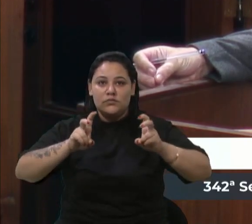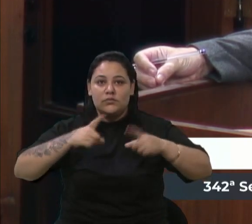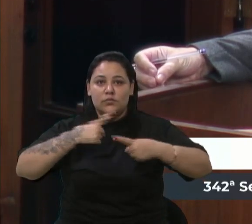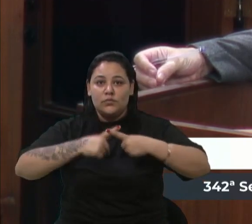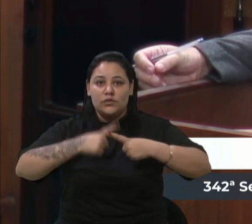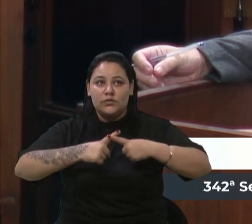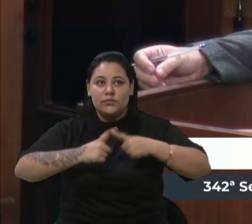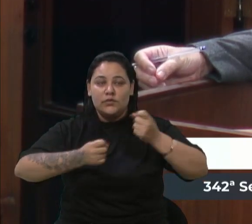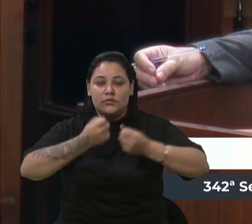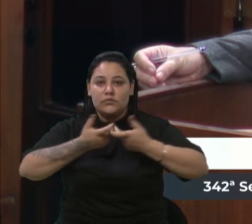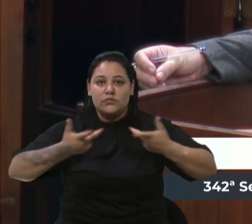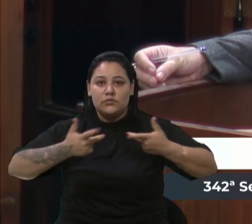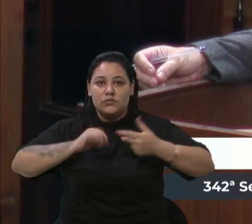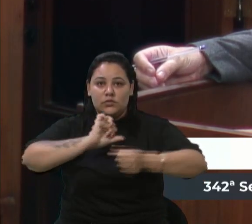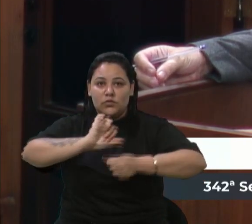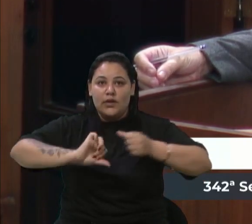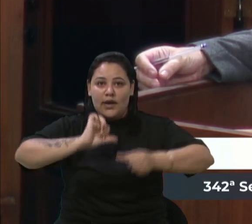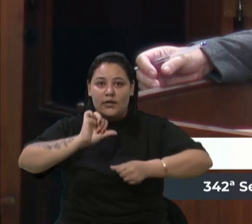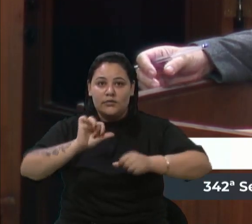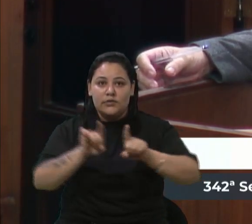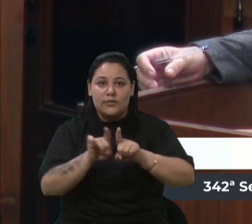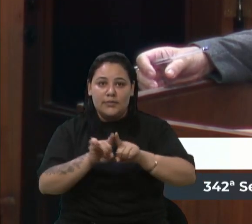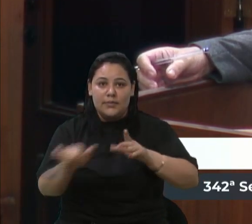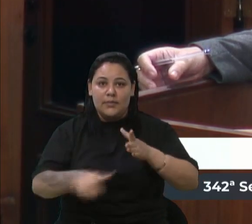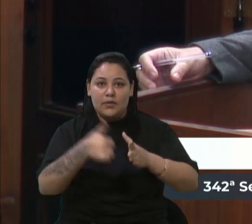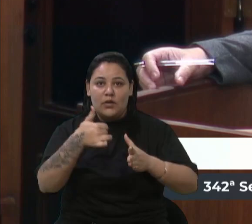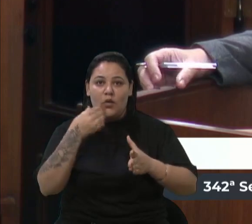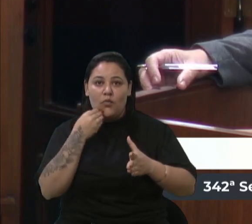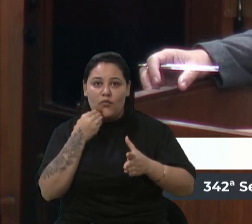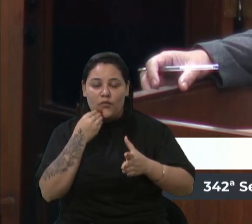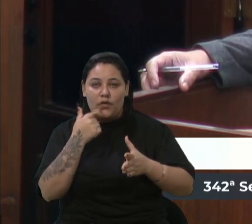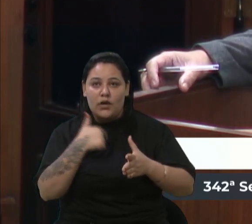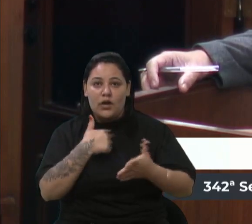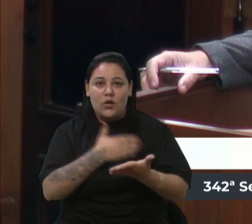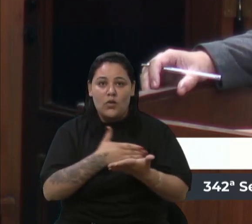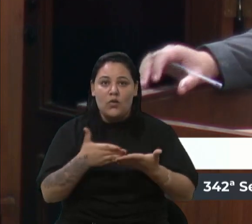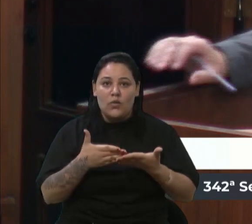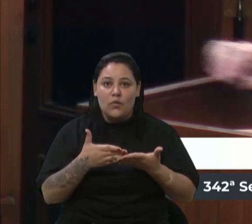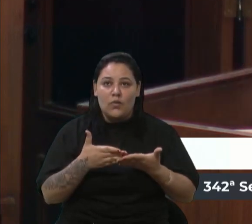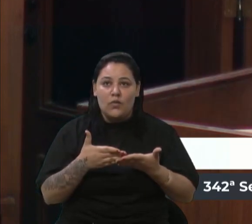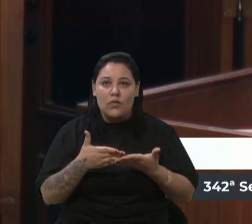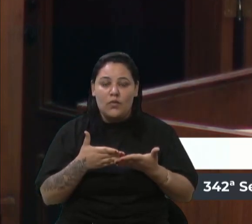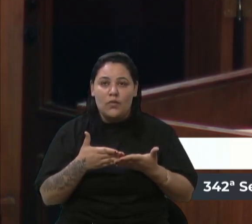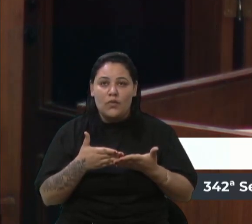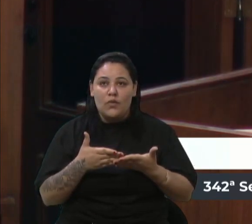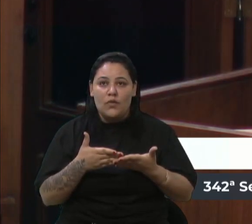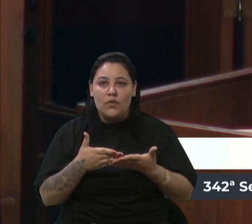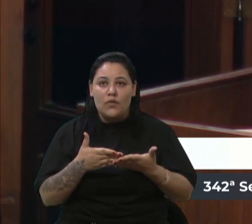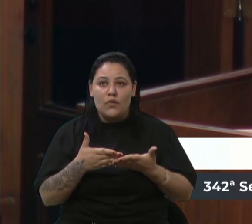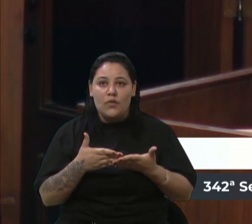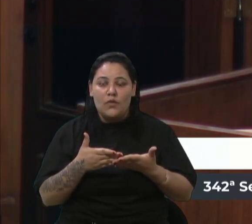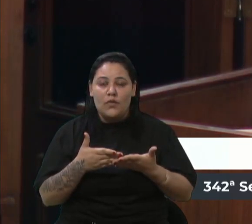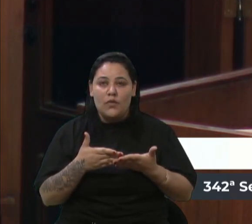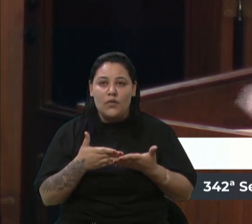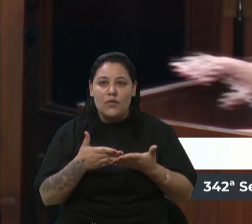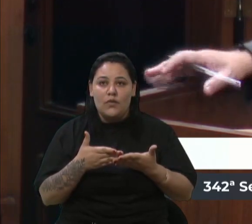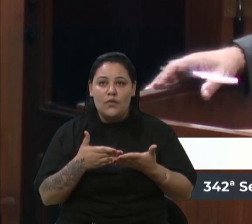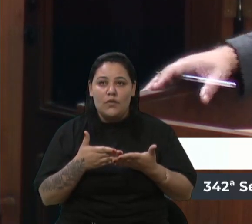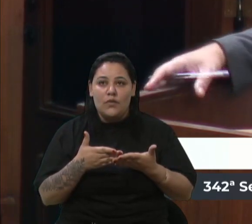alteraram, né? E para melhor. E eu começo com uma situação que